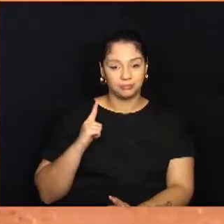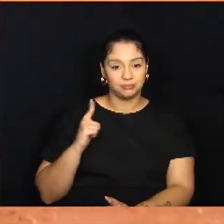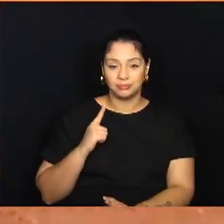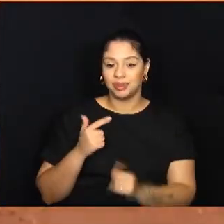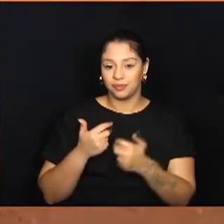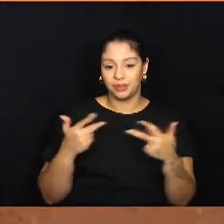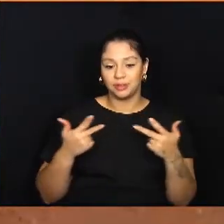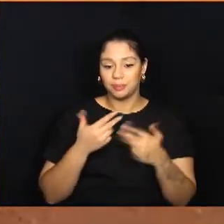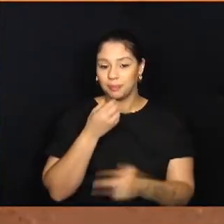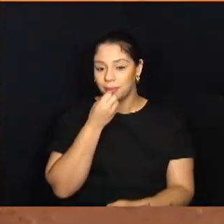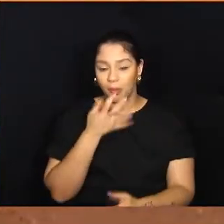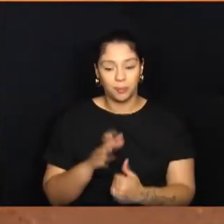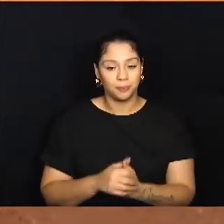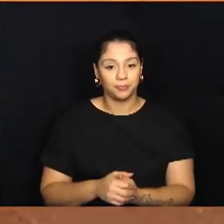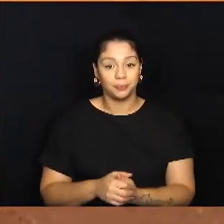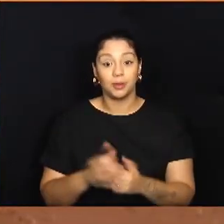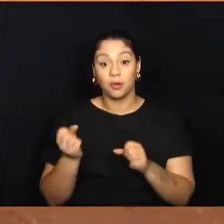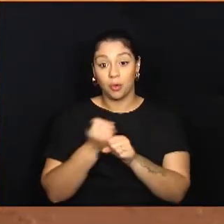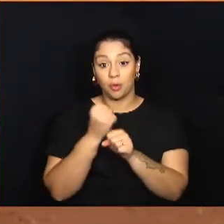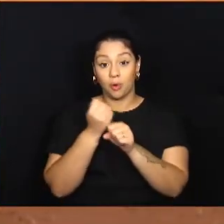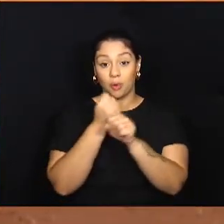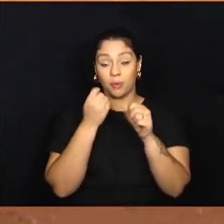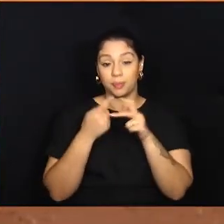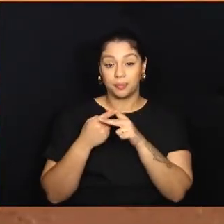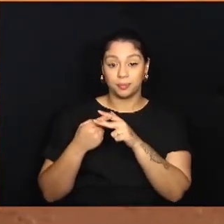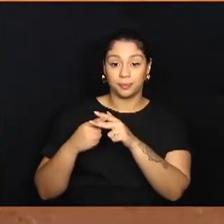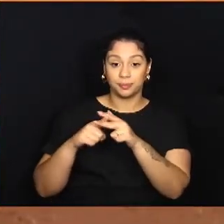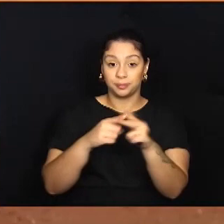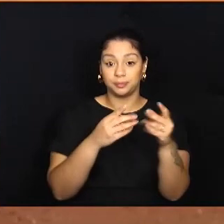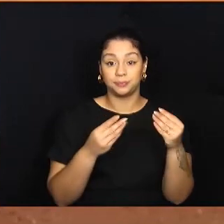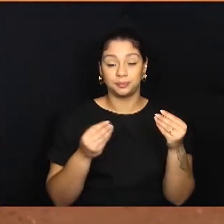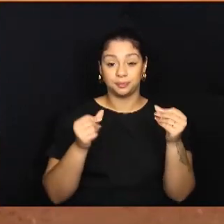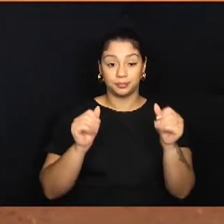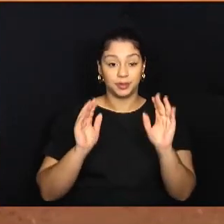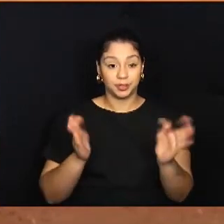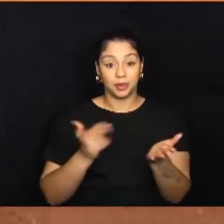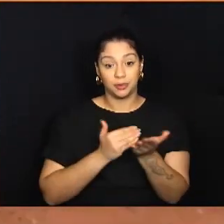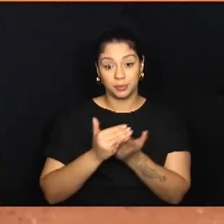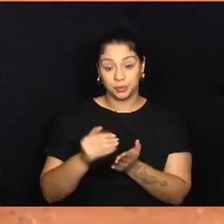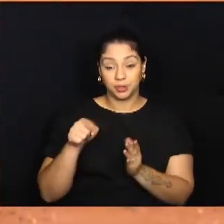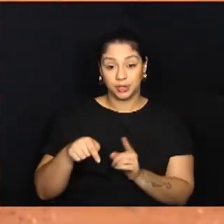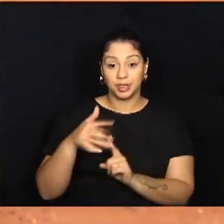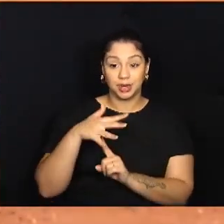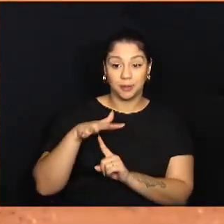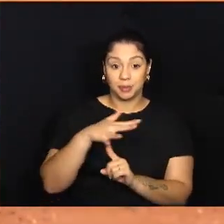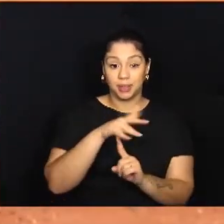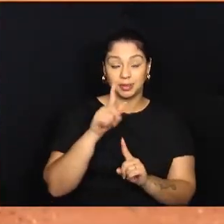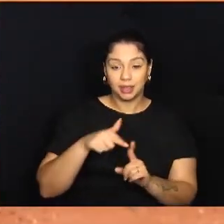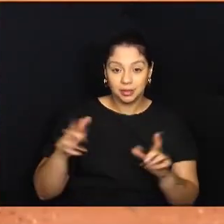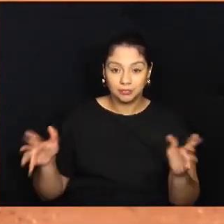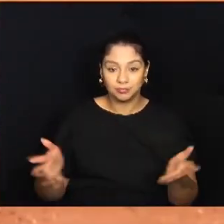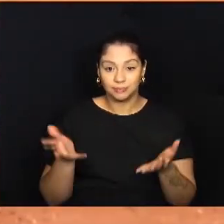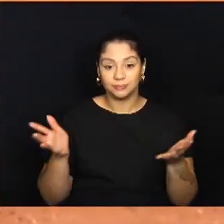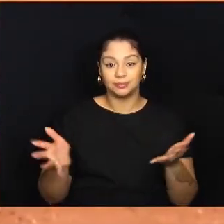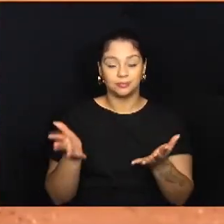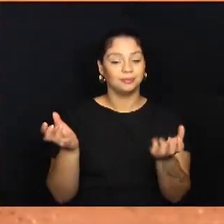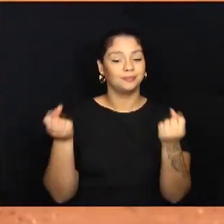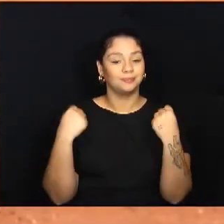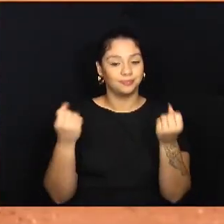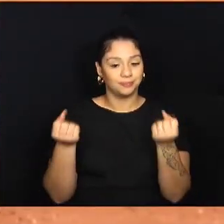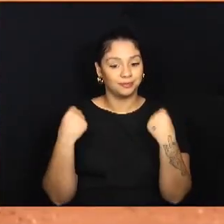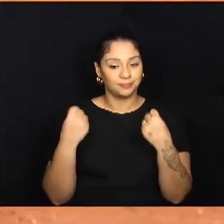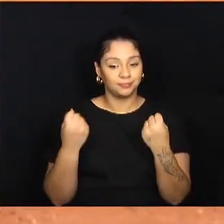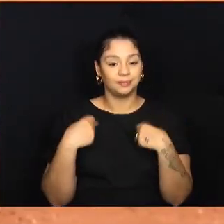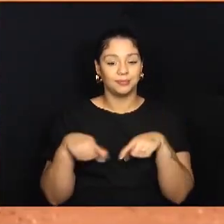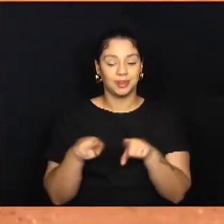As obras de revitalização já começaram aqui na praça e o objetivo é estimular a prática de atividades físicas